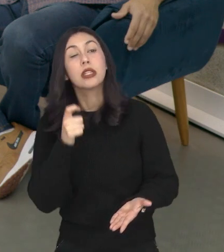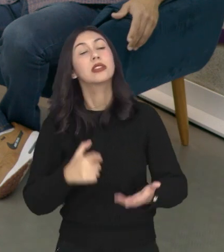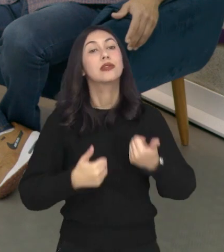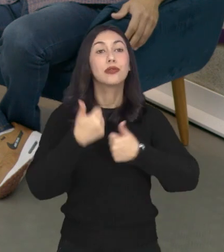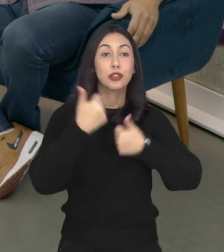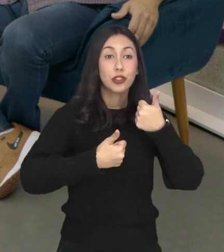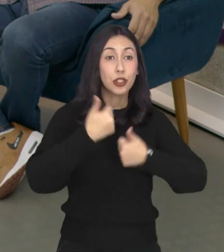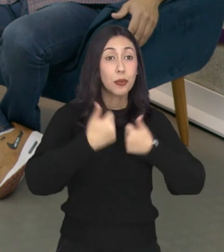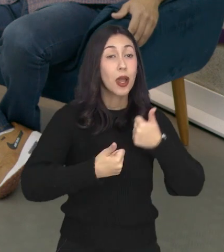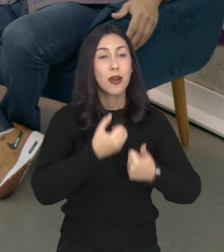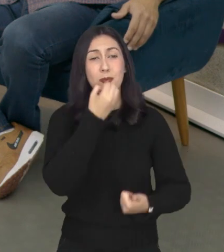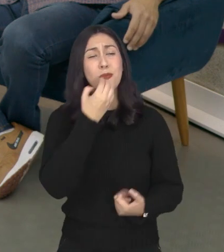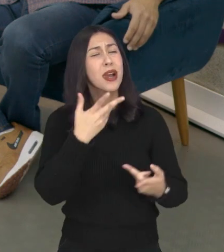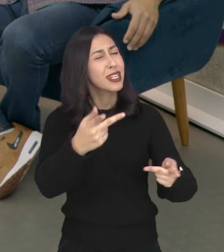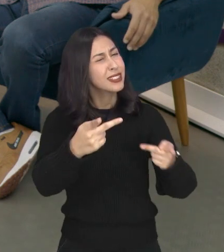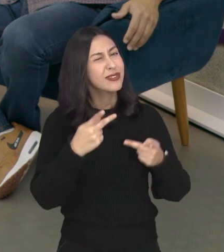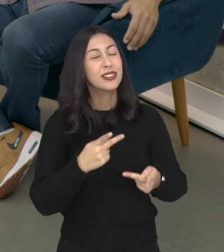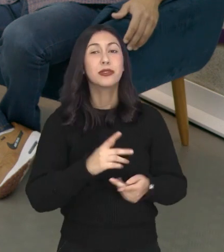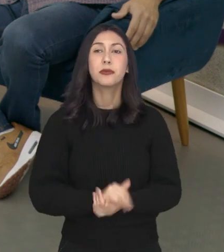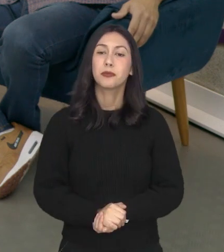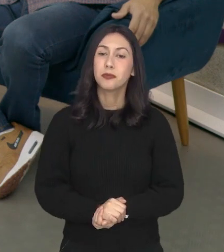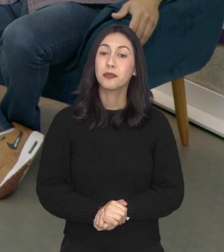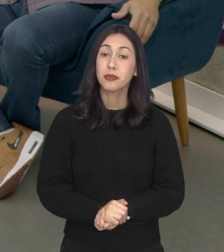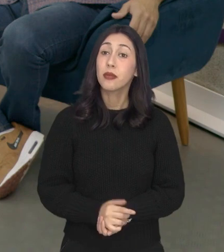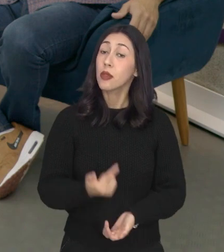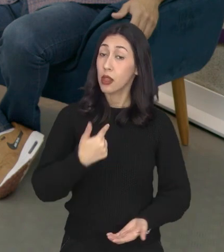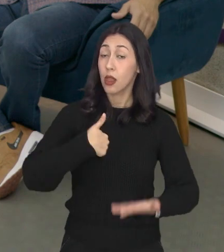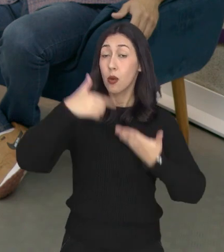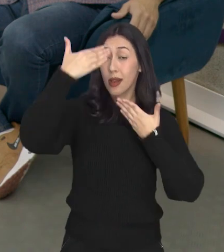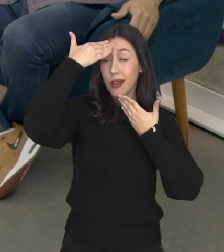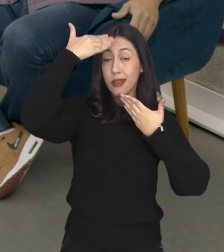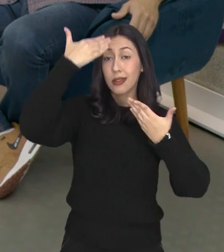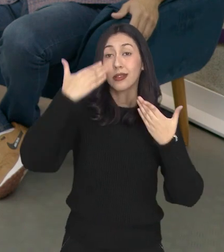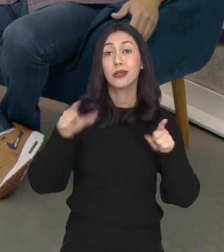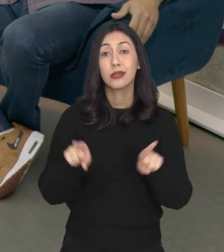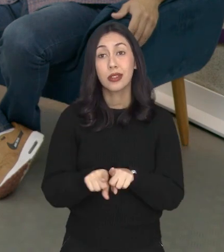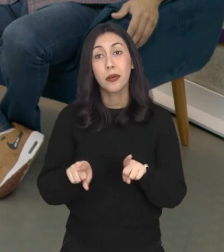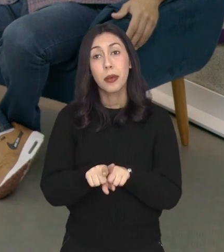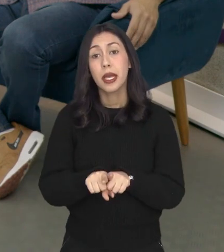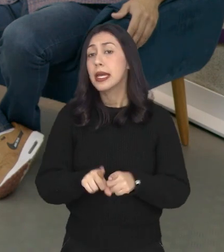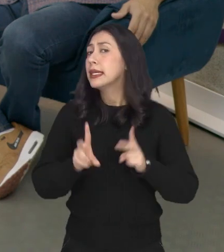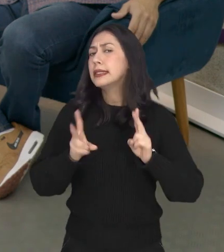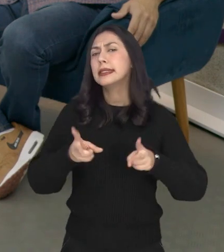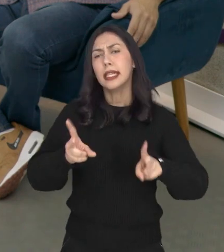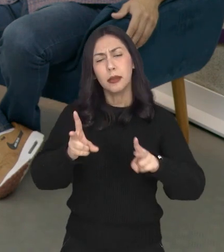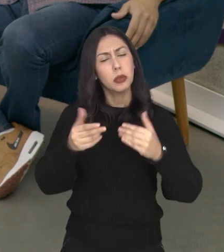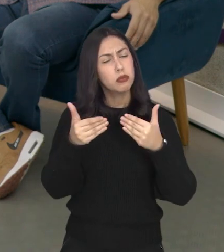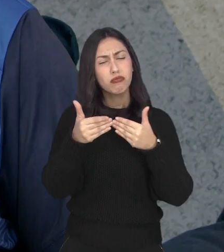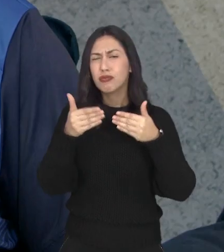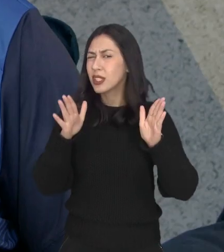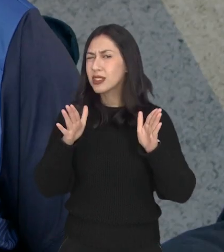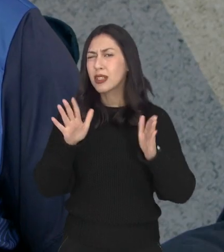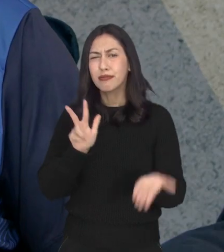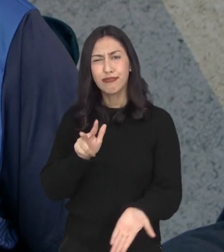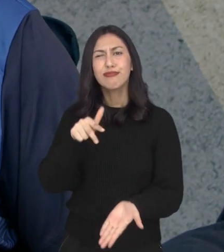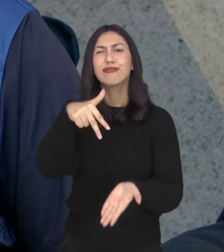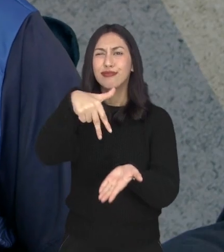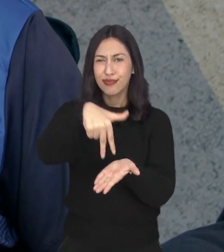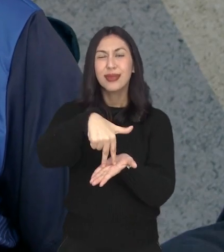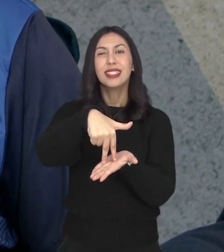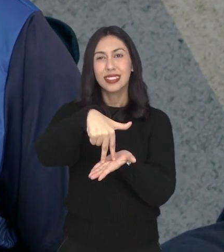né, por essa área. Sejam sempre bem-vindos. Obrigado pelo convite. Eu que agradeço também e sempre que estiver à